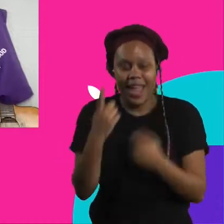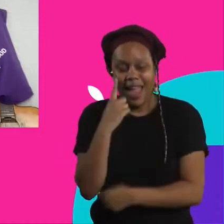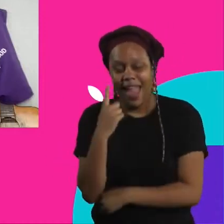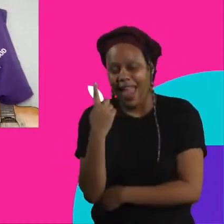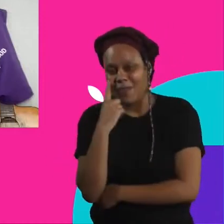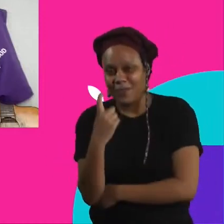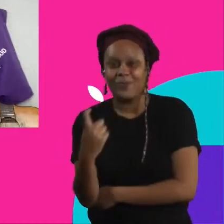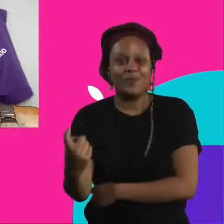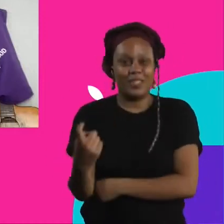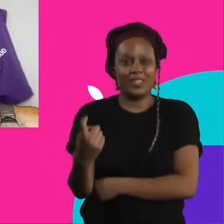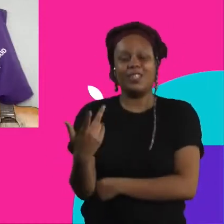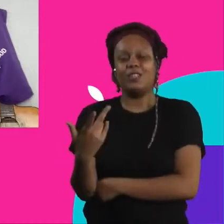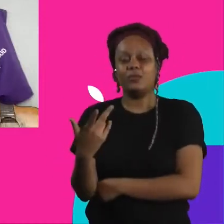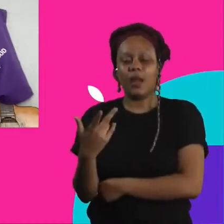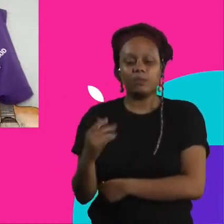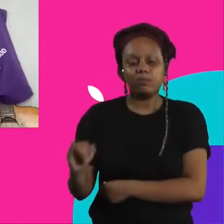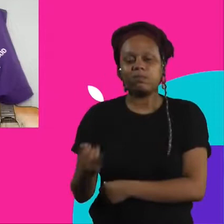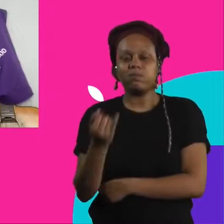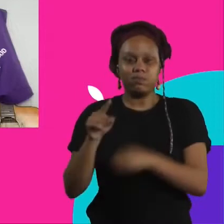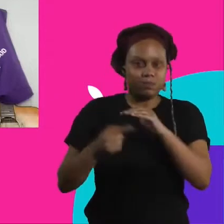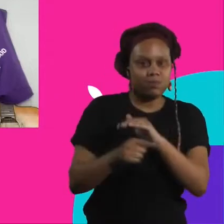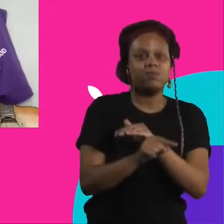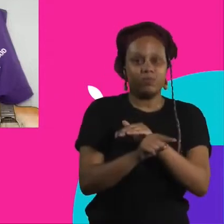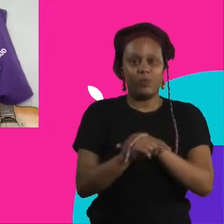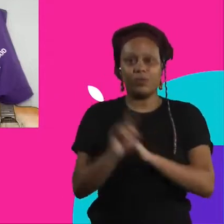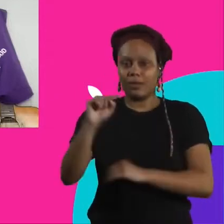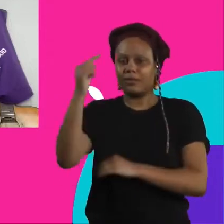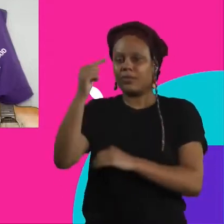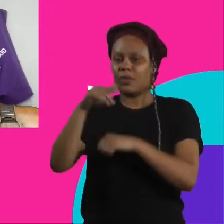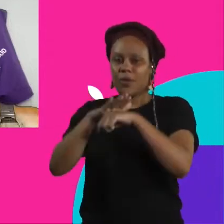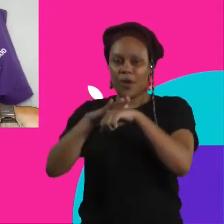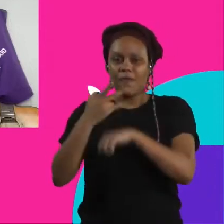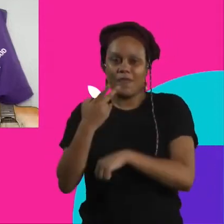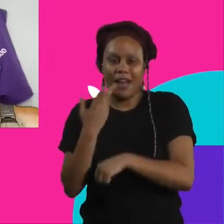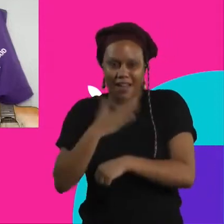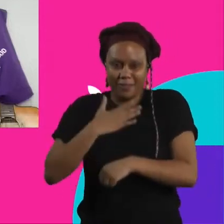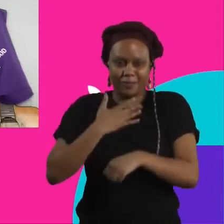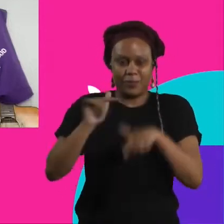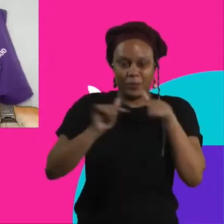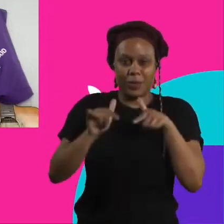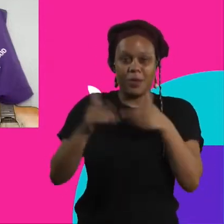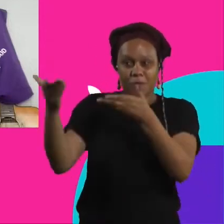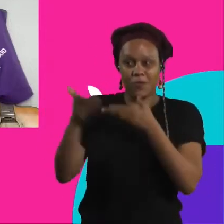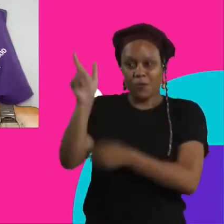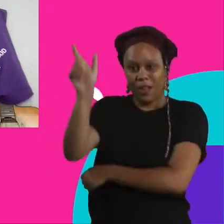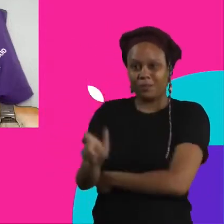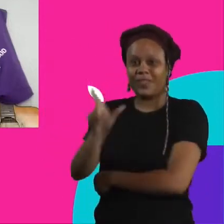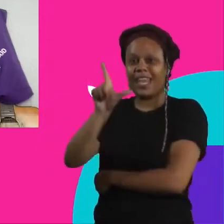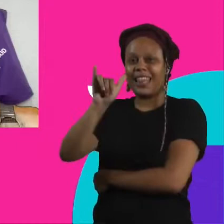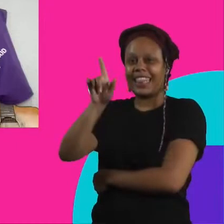vou falar um pouquinho mais do meu trabalho. E vou convidar agora a Liliane Thier, né? Uma